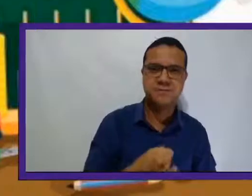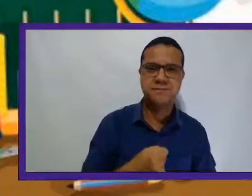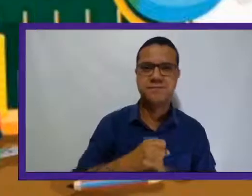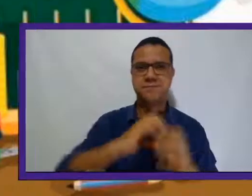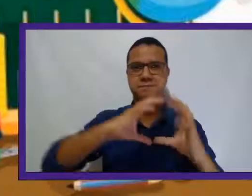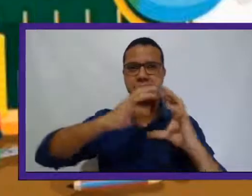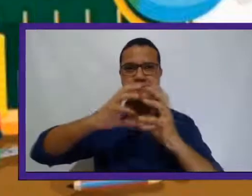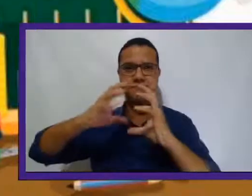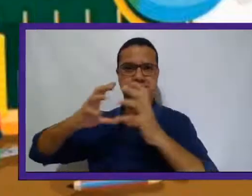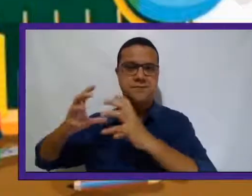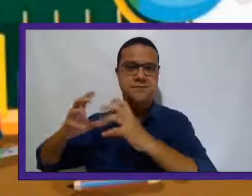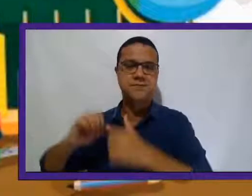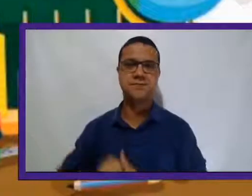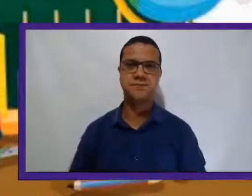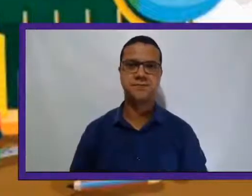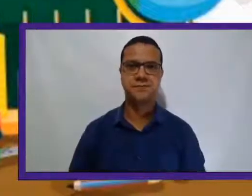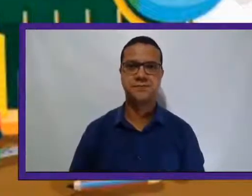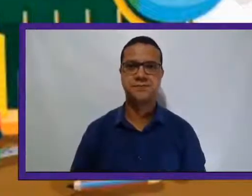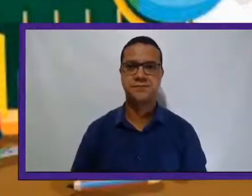planetas